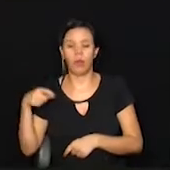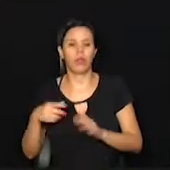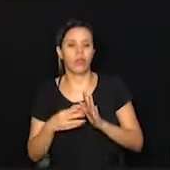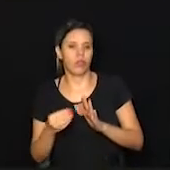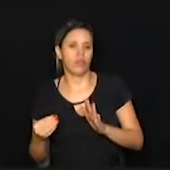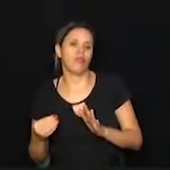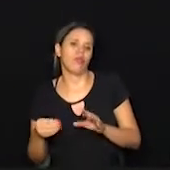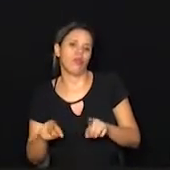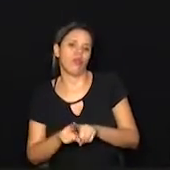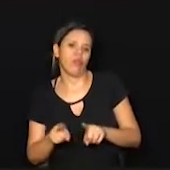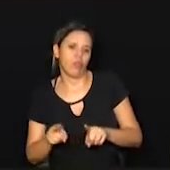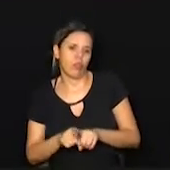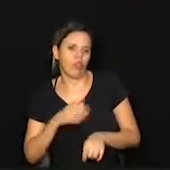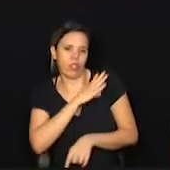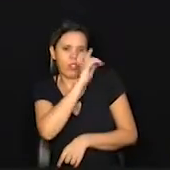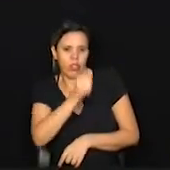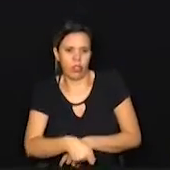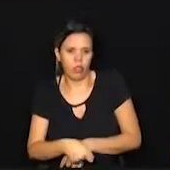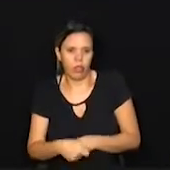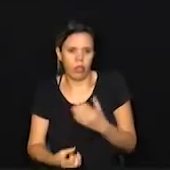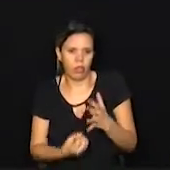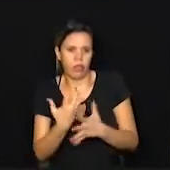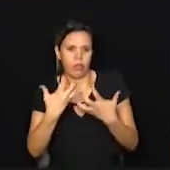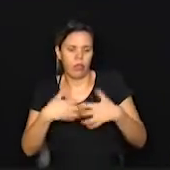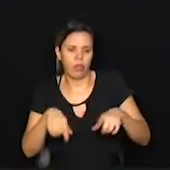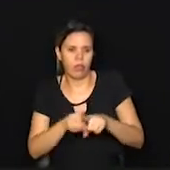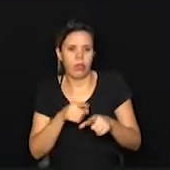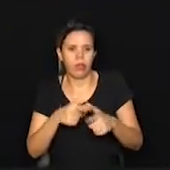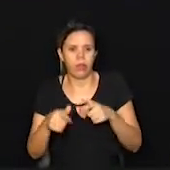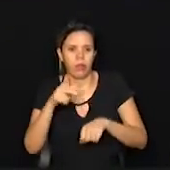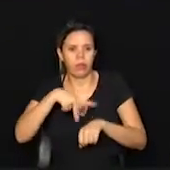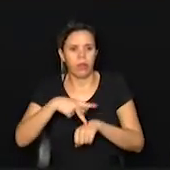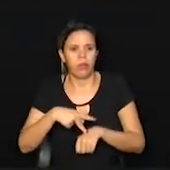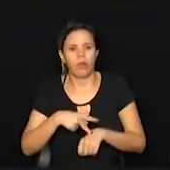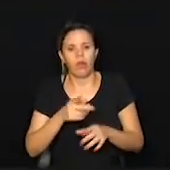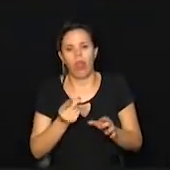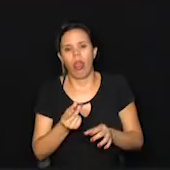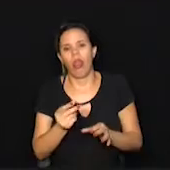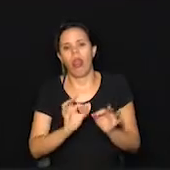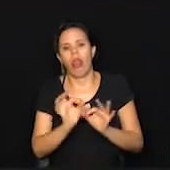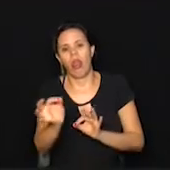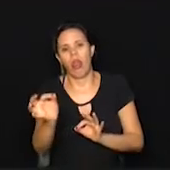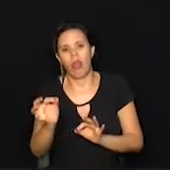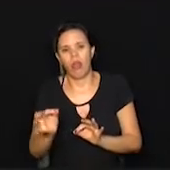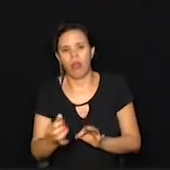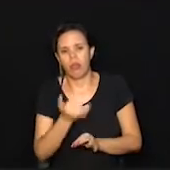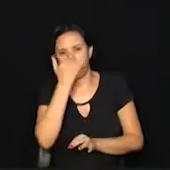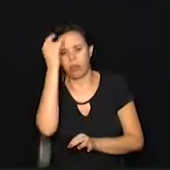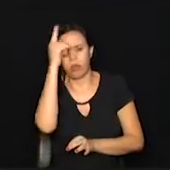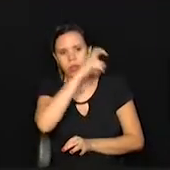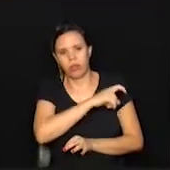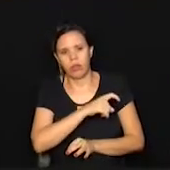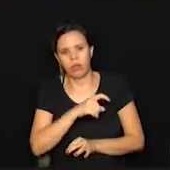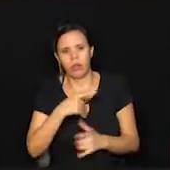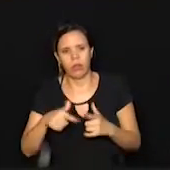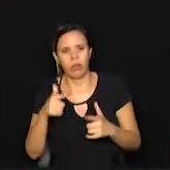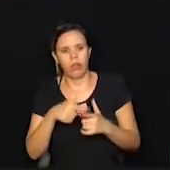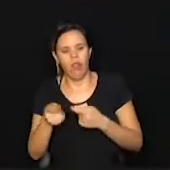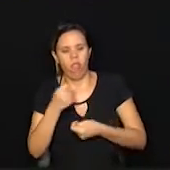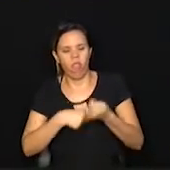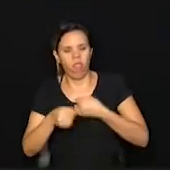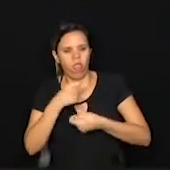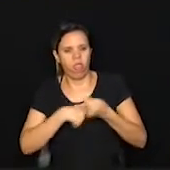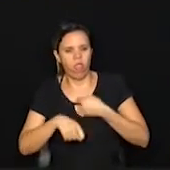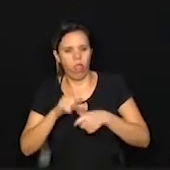então quando a gente vê o efeito da ditadura seu país é muito prolongada é muito trágico é os problemas